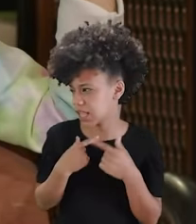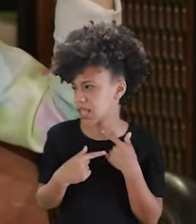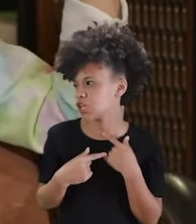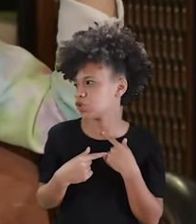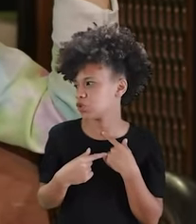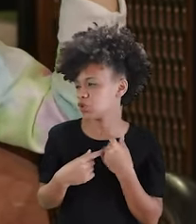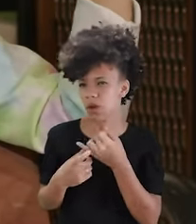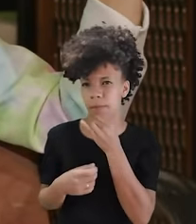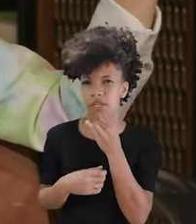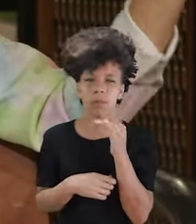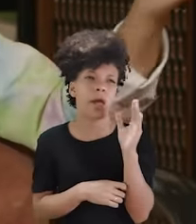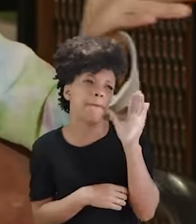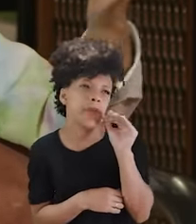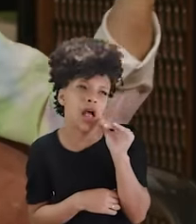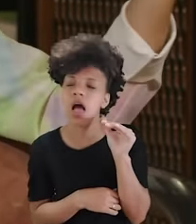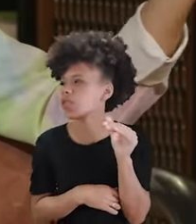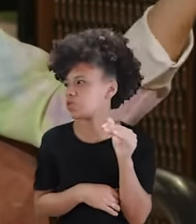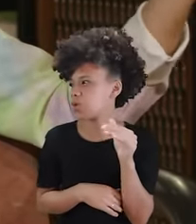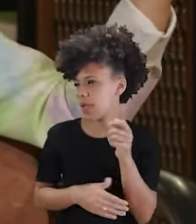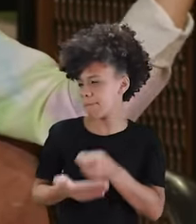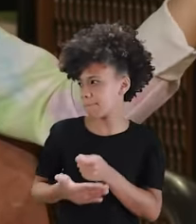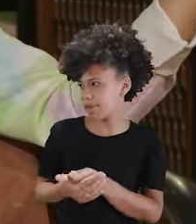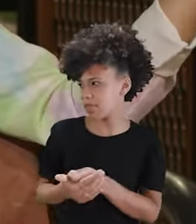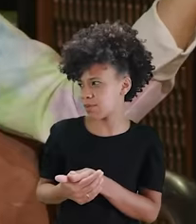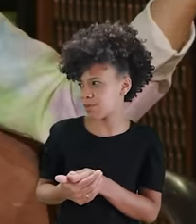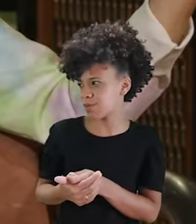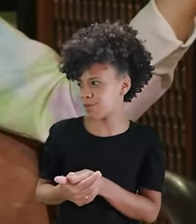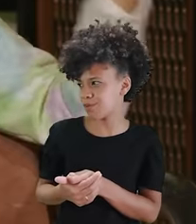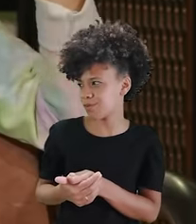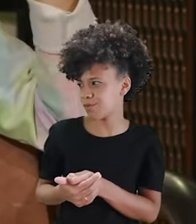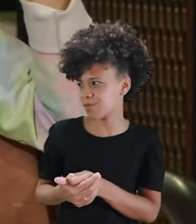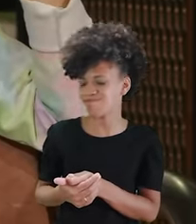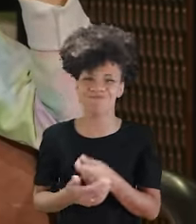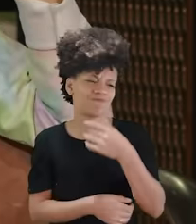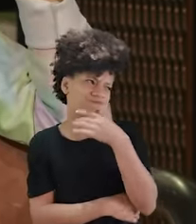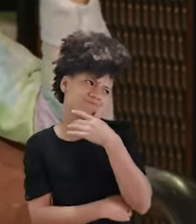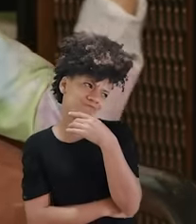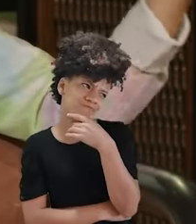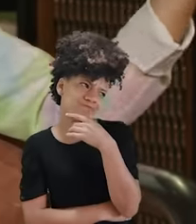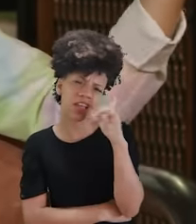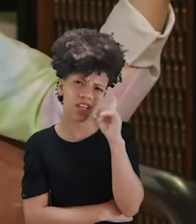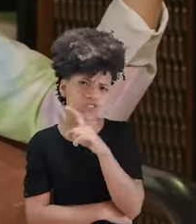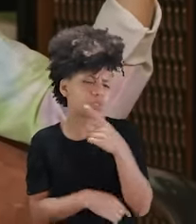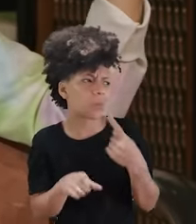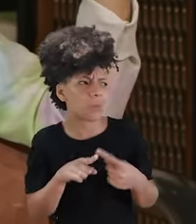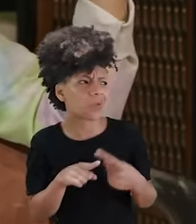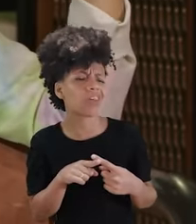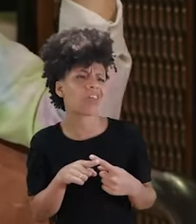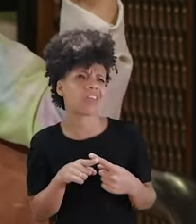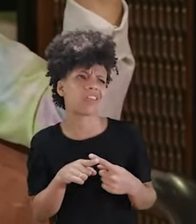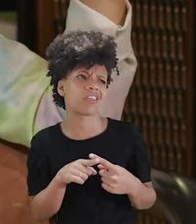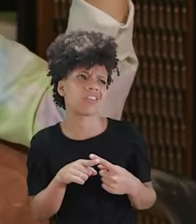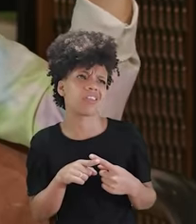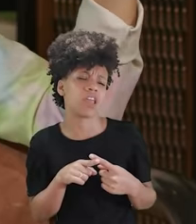olha é difícil responder isso porque eu não né e eu não sei aceito